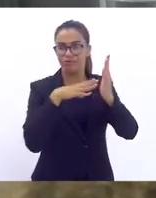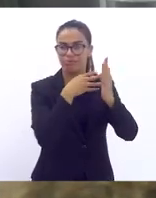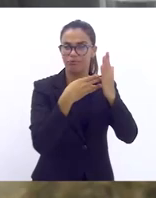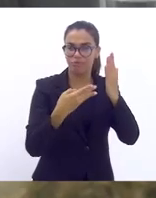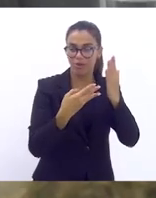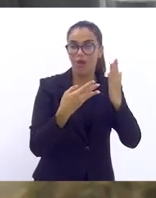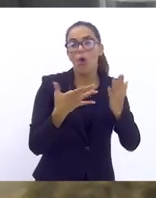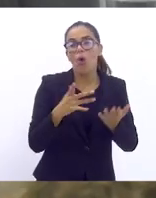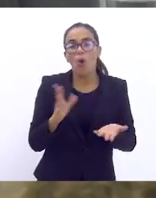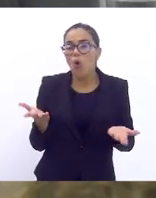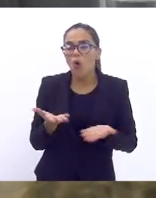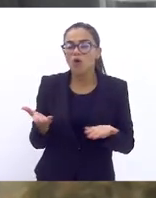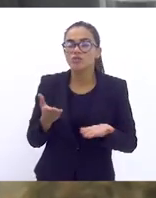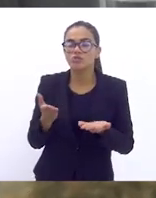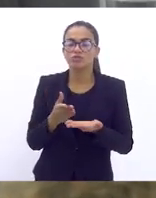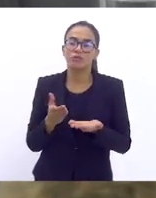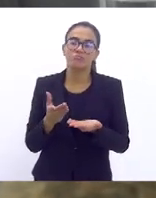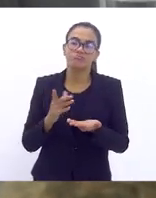diversos